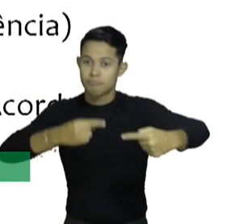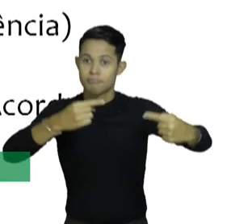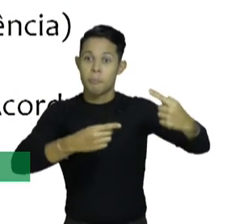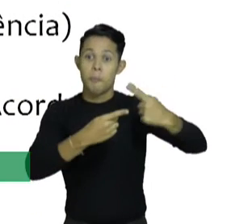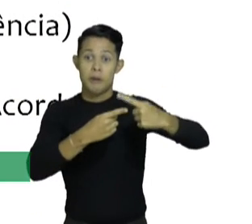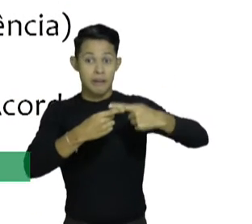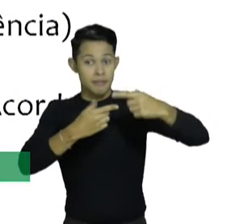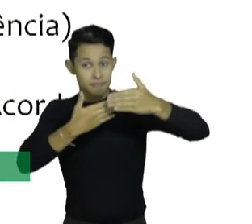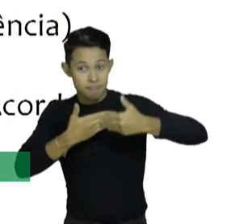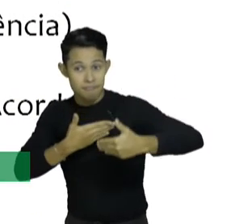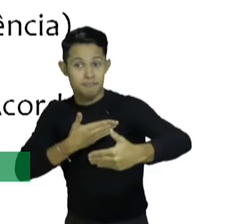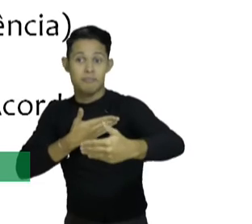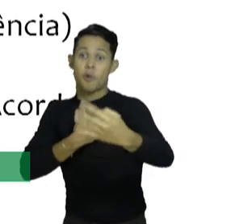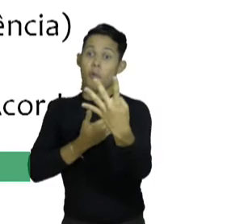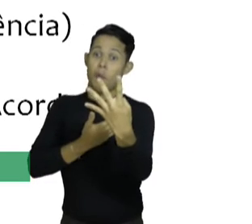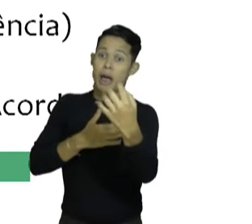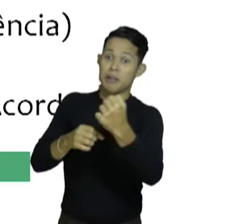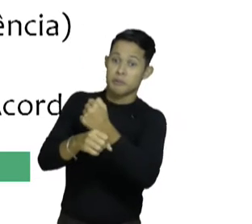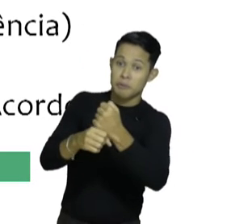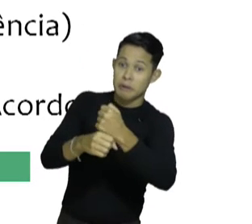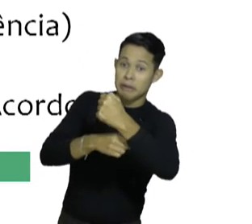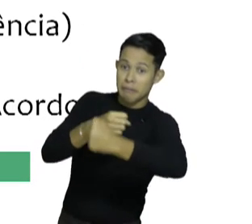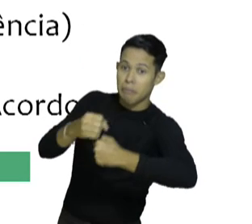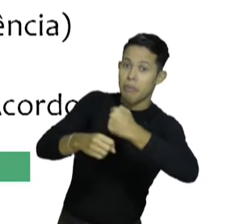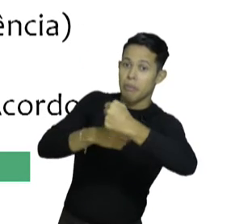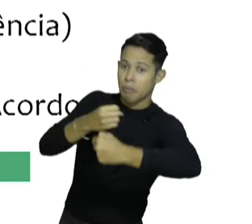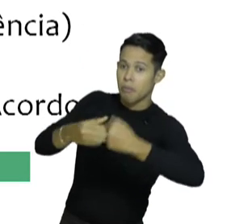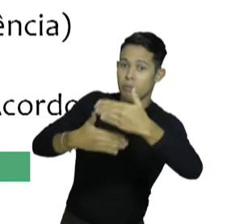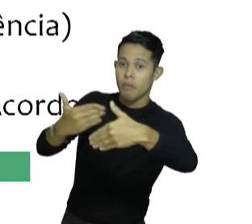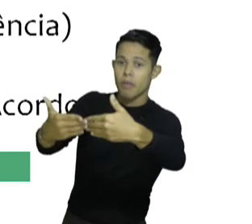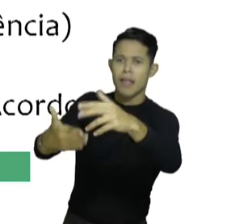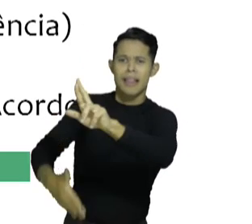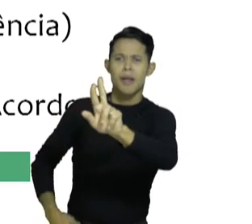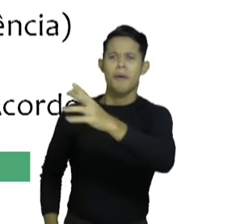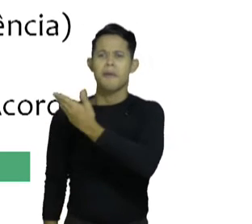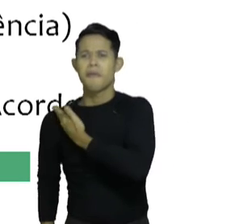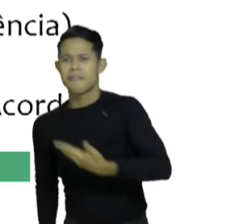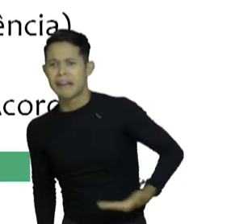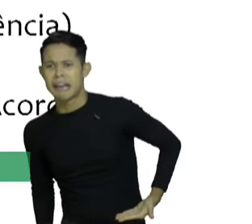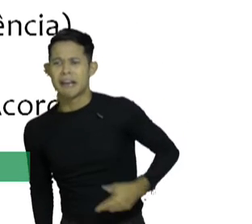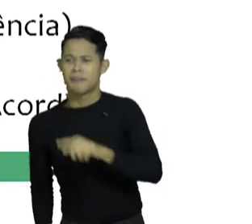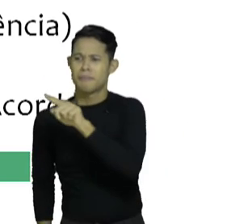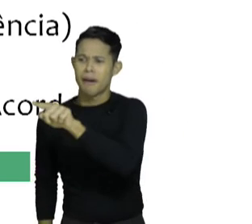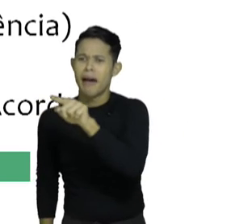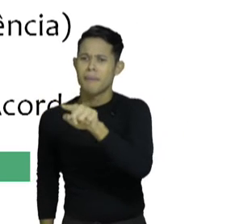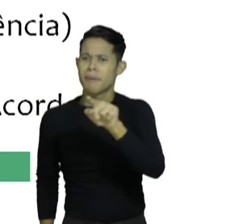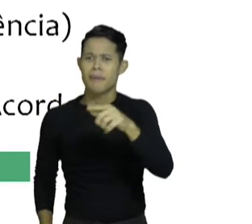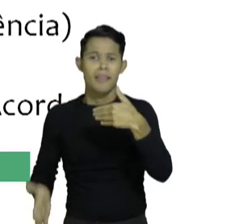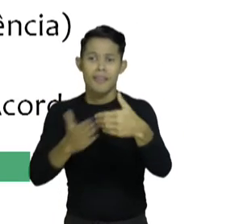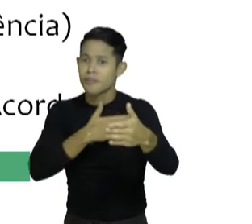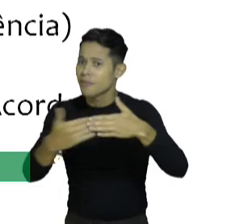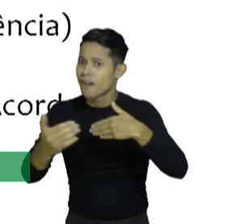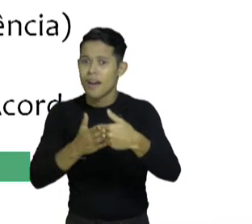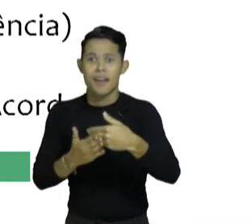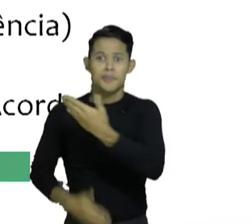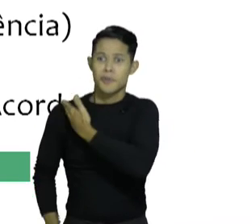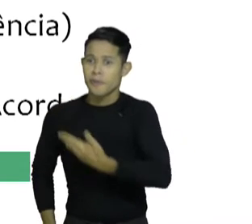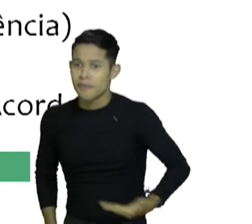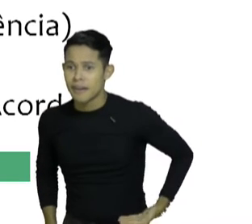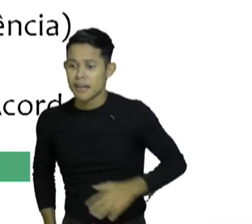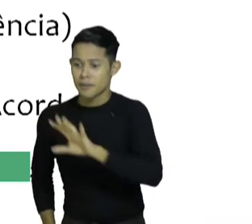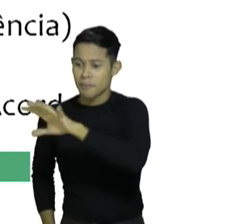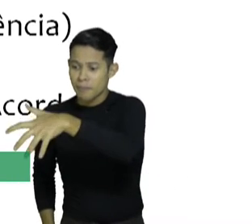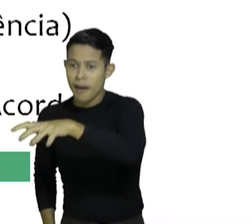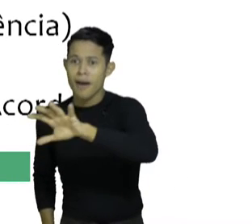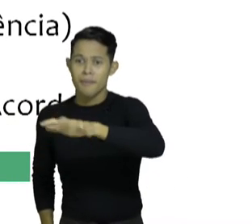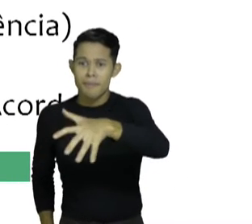anos e e aqui eu não tô dizendo que governo a governo b o governo C gente ó passou governo a passou governo B passou governo c e